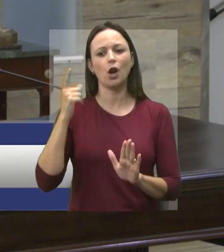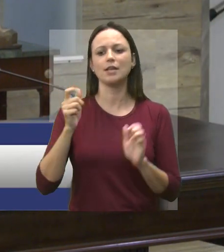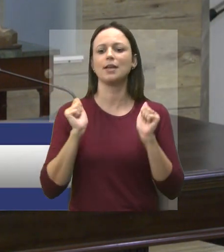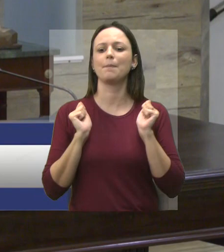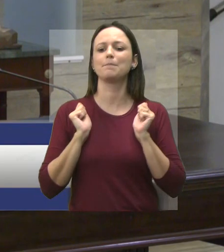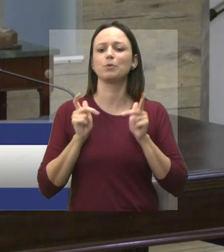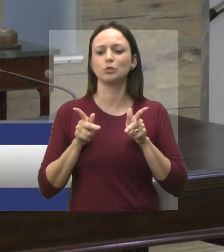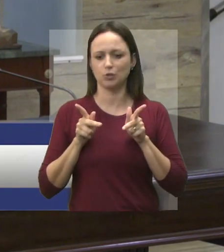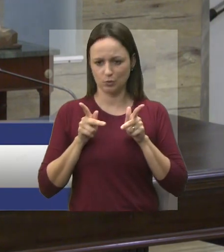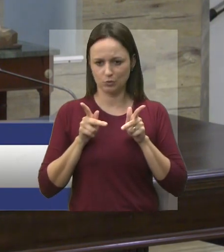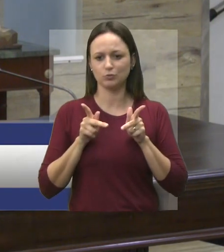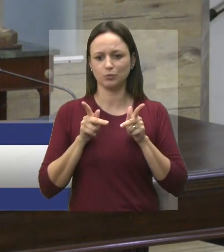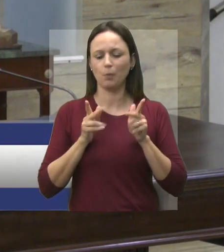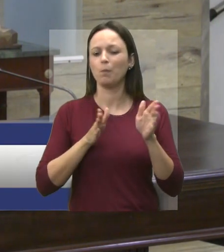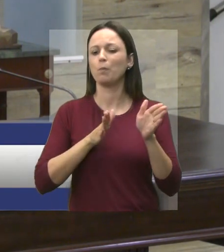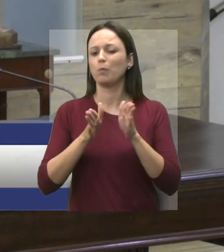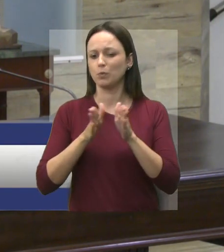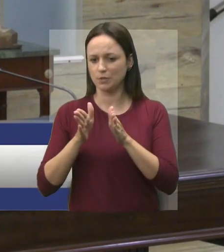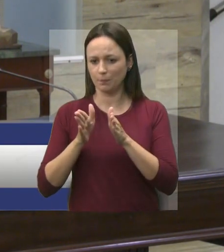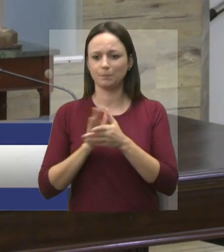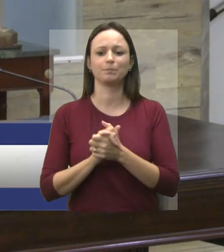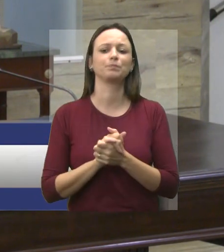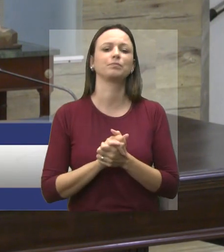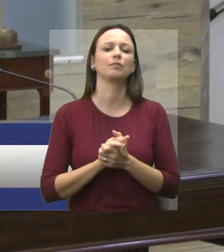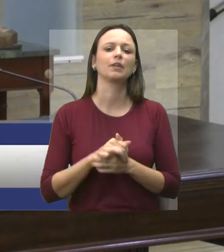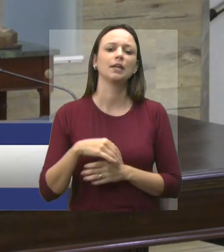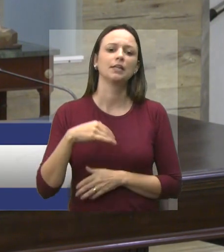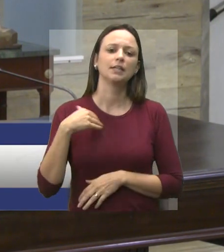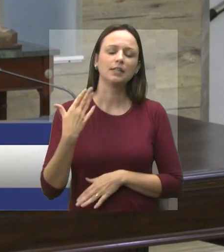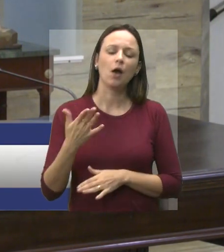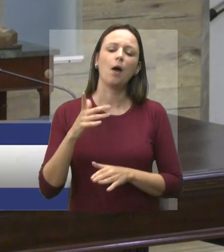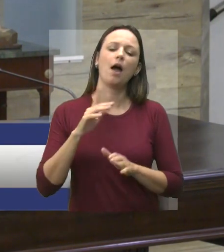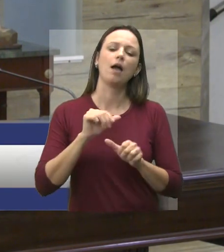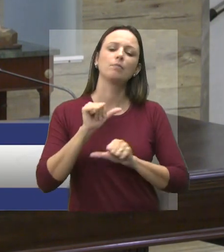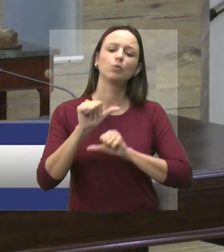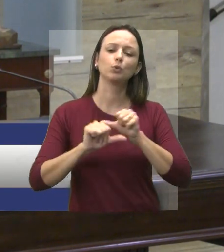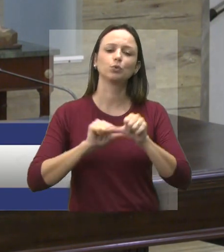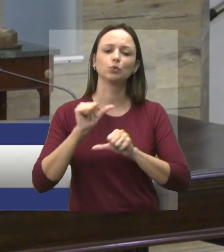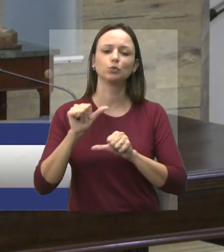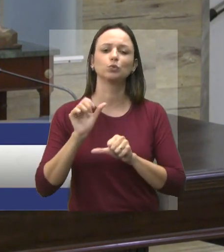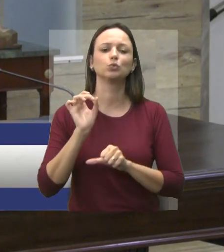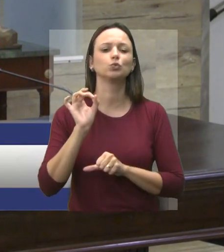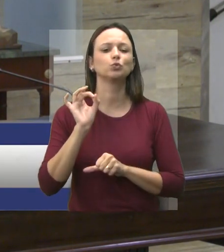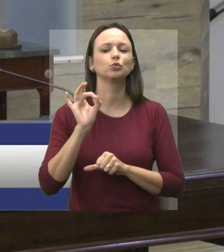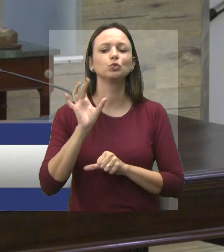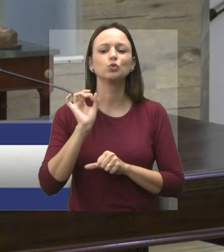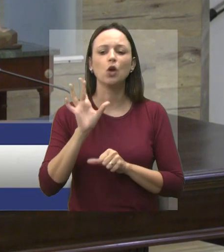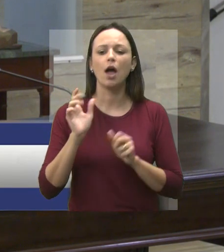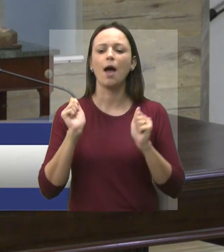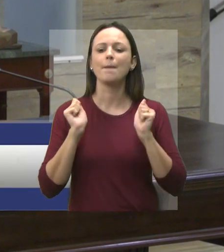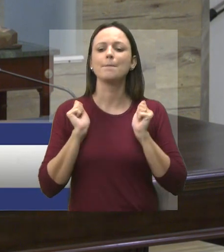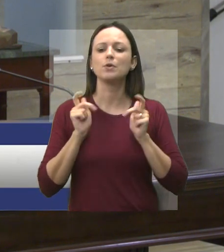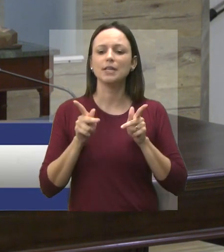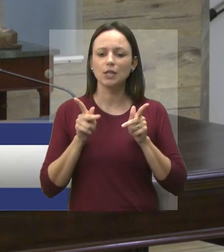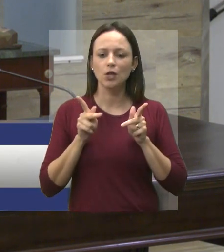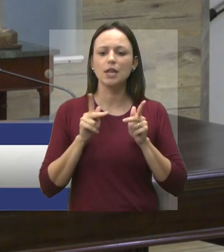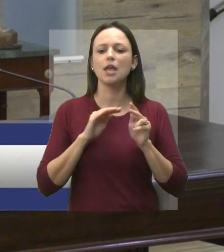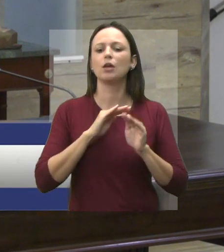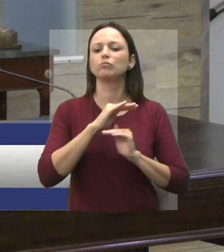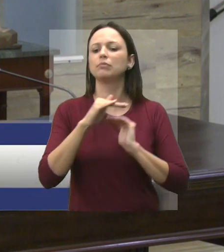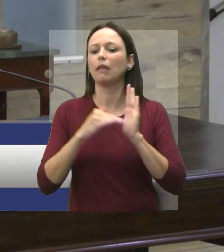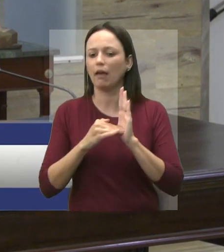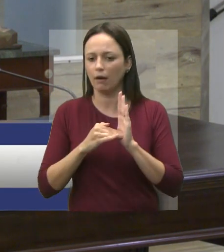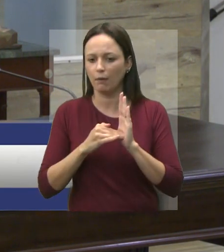aposentadoria proporcional. Aí só passou a existir apenas a aposentadoria integral. Então, ao